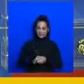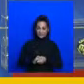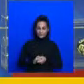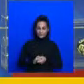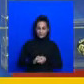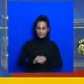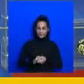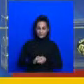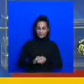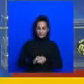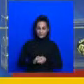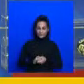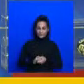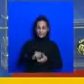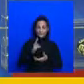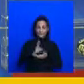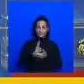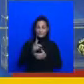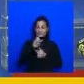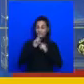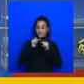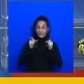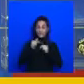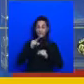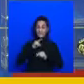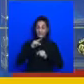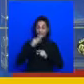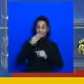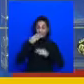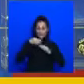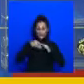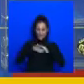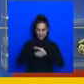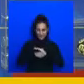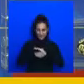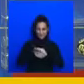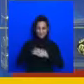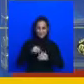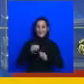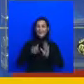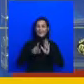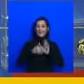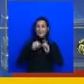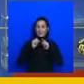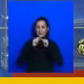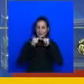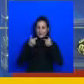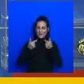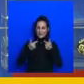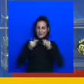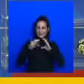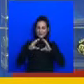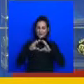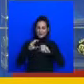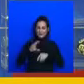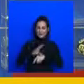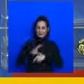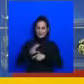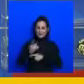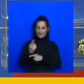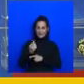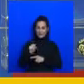27. Na sequência do dia de sorte tem Time Mania. Apostou? Boa sorte. Bola